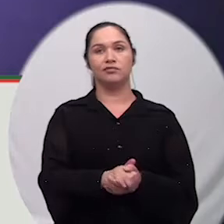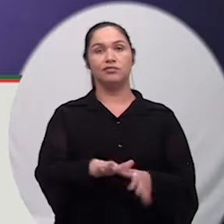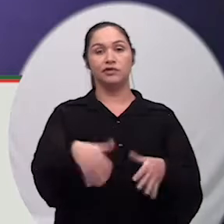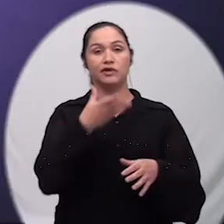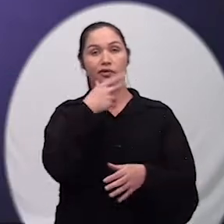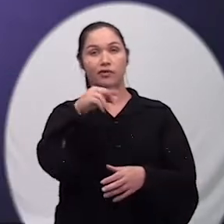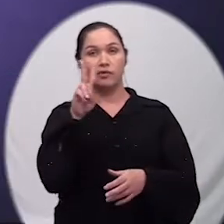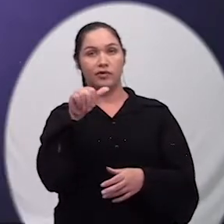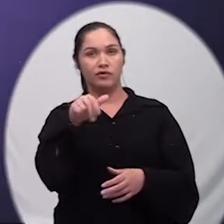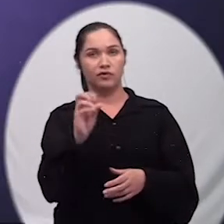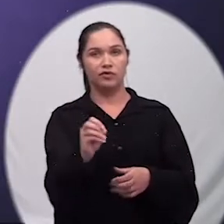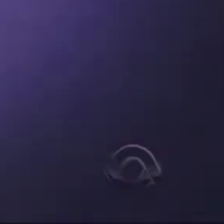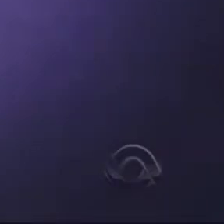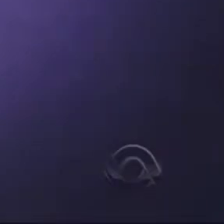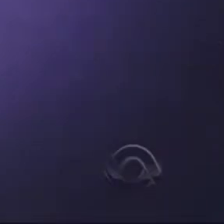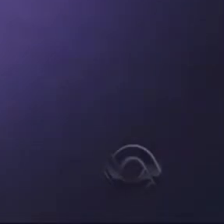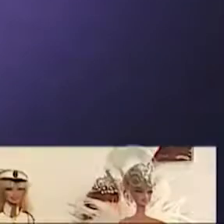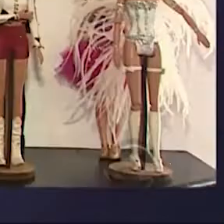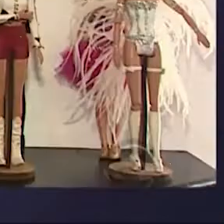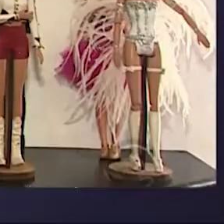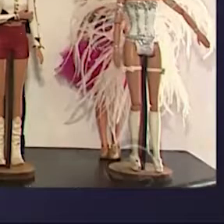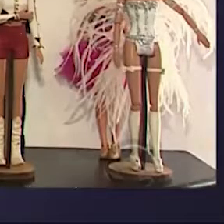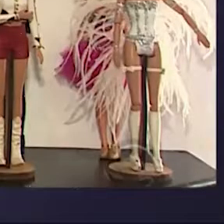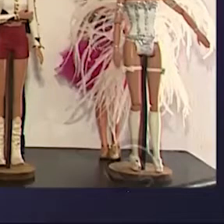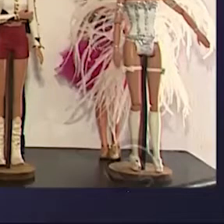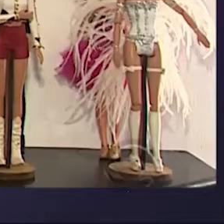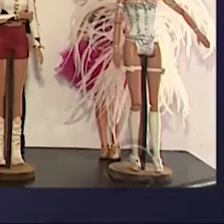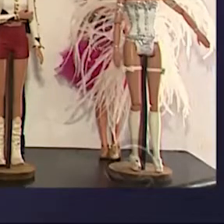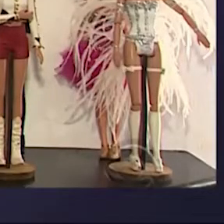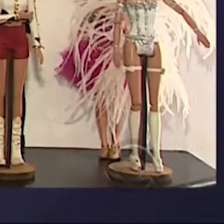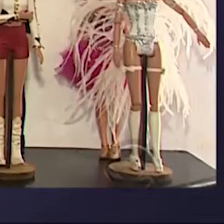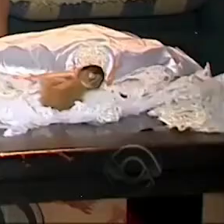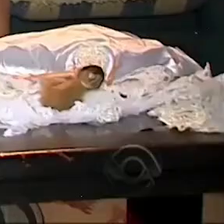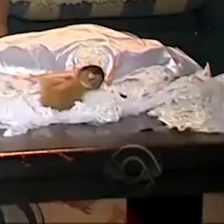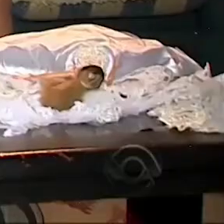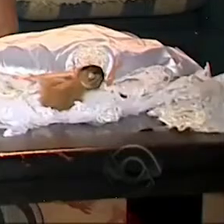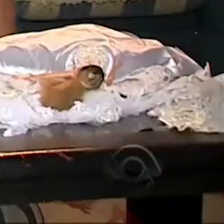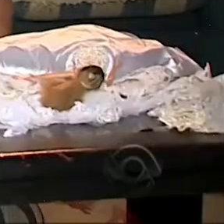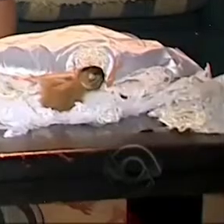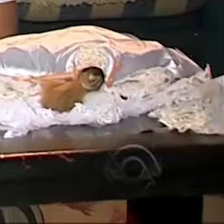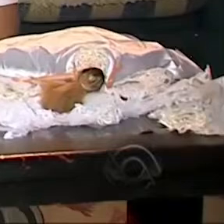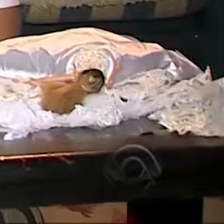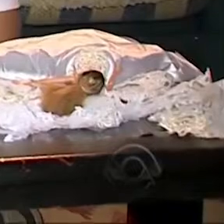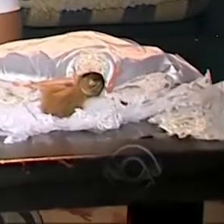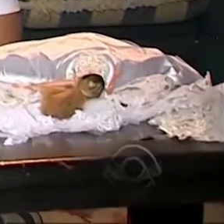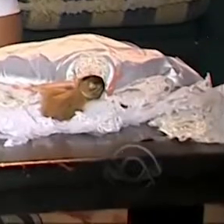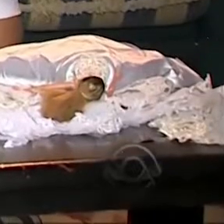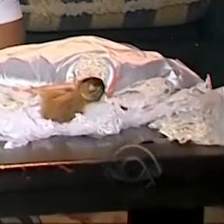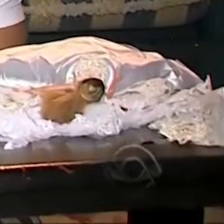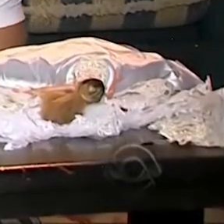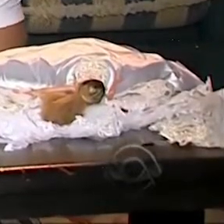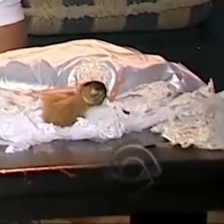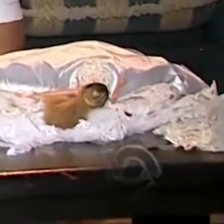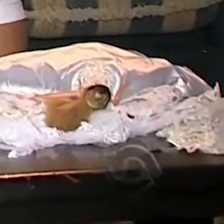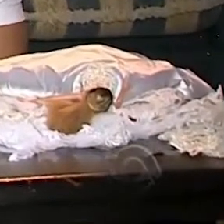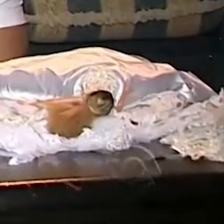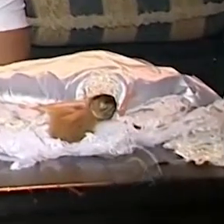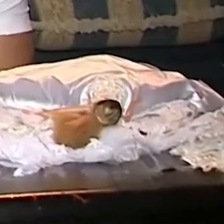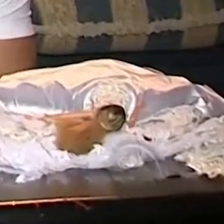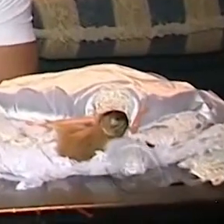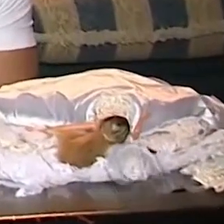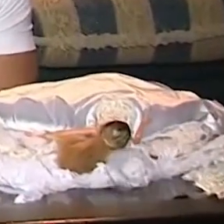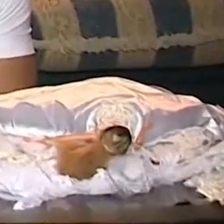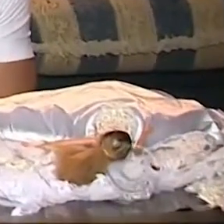Ele transforma celebridades ou até pessoas comuns em Barbie. Meu trabalho começou na faculdade, né? Cada aluno tinha que desenvolver